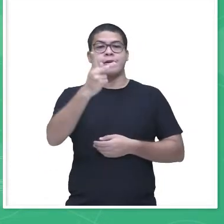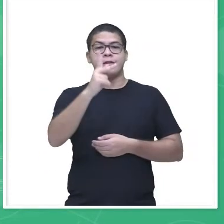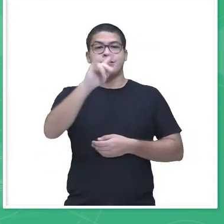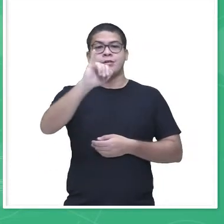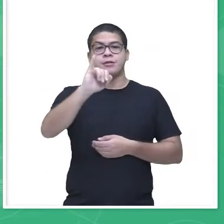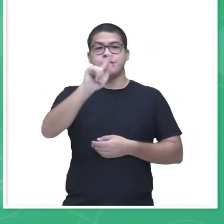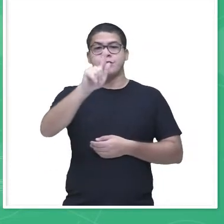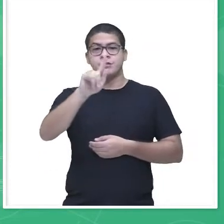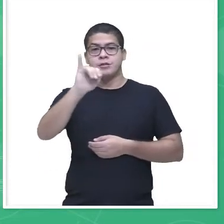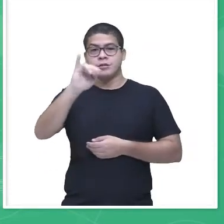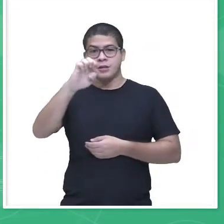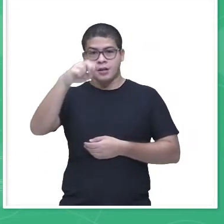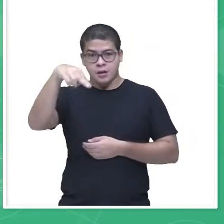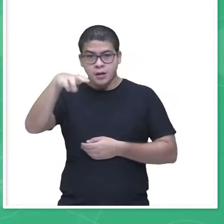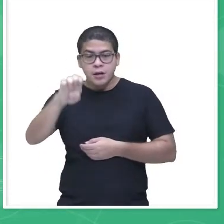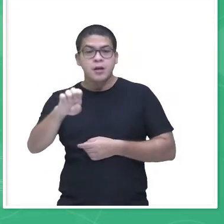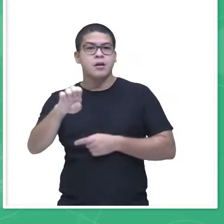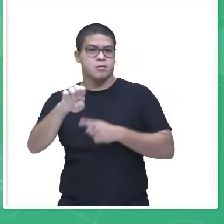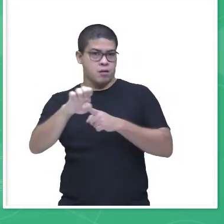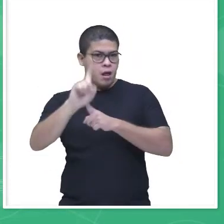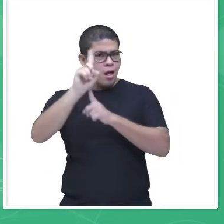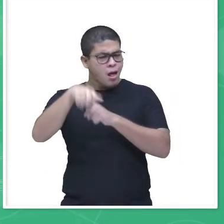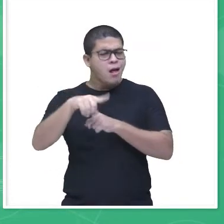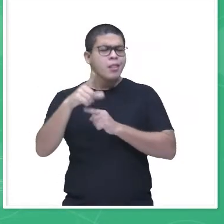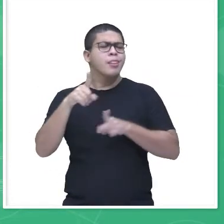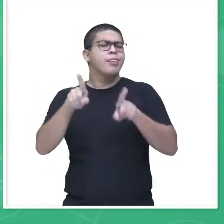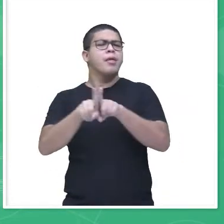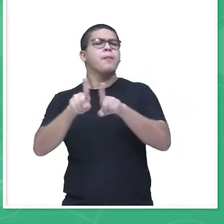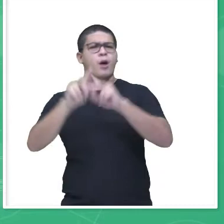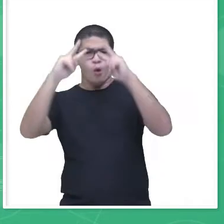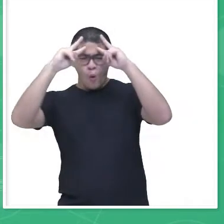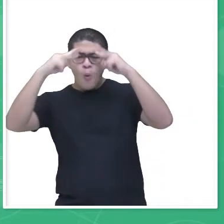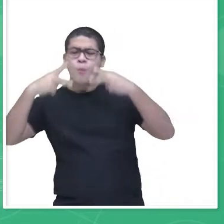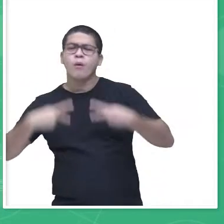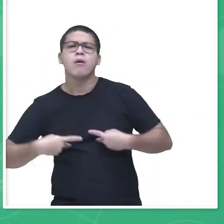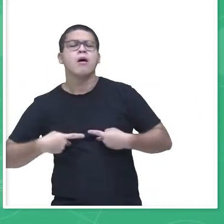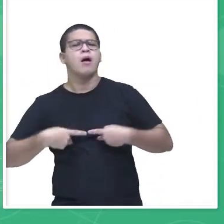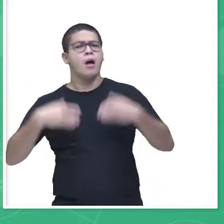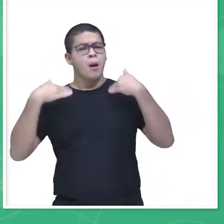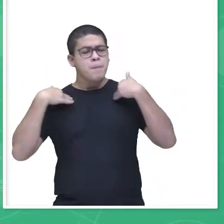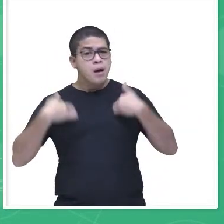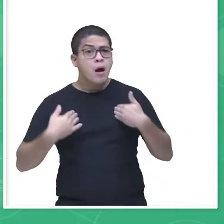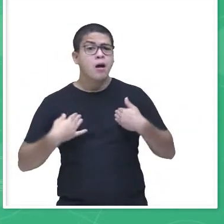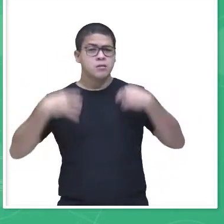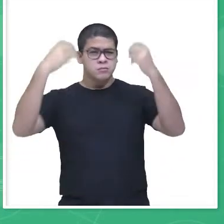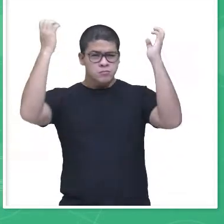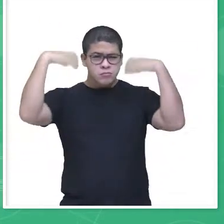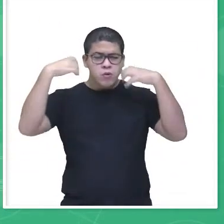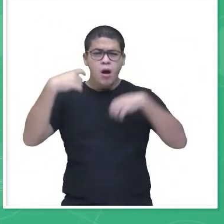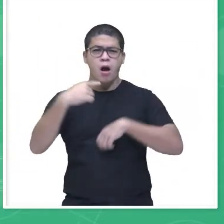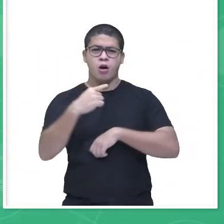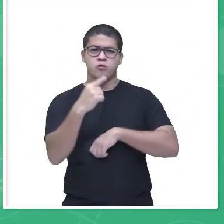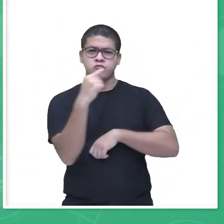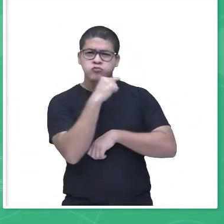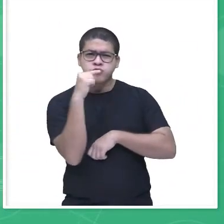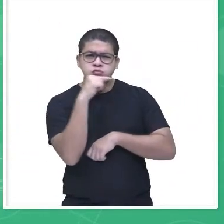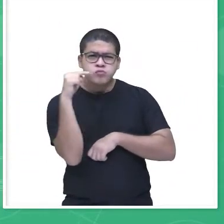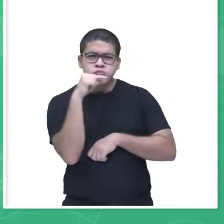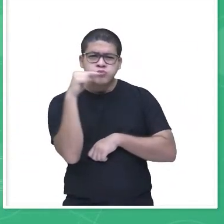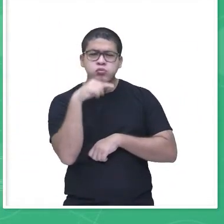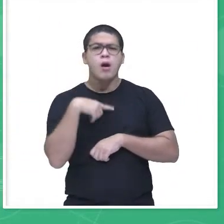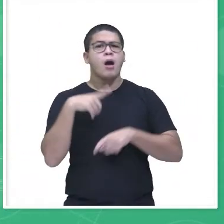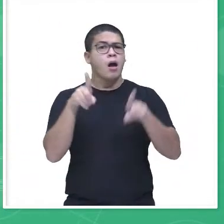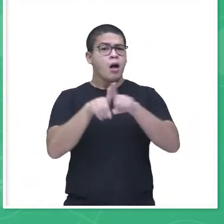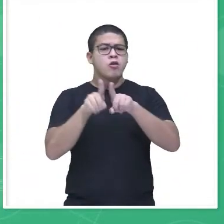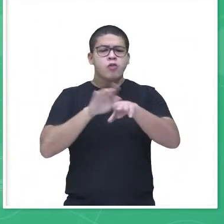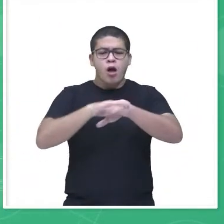pessoal. Não é somente aquele beabá de cuidar do corpo, como tomar banho, escovar os dentes, lavar as mãos,